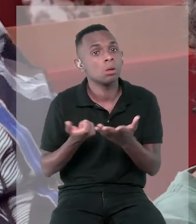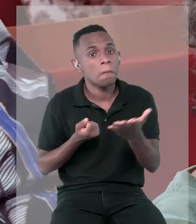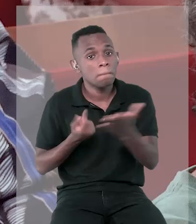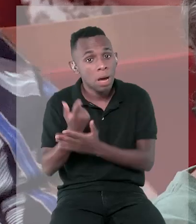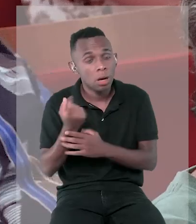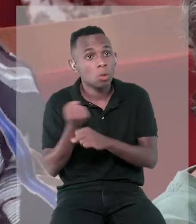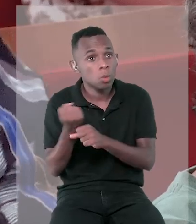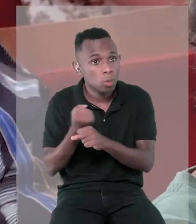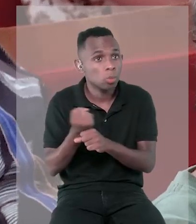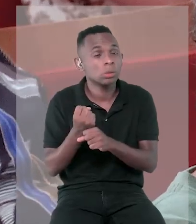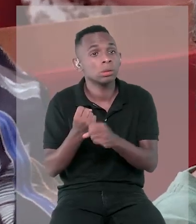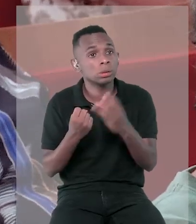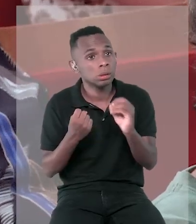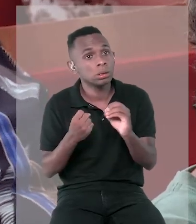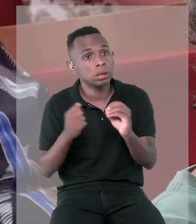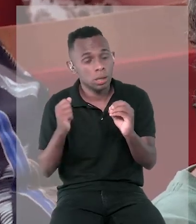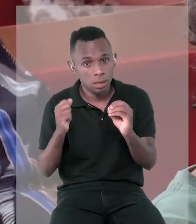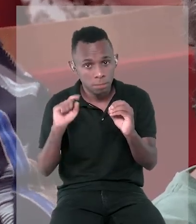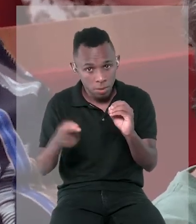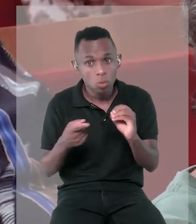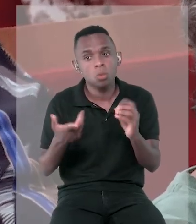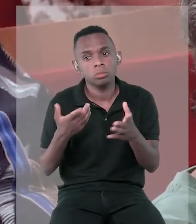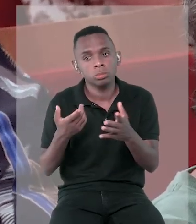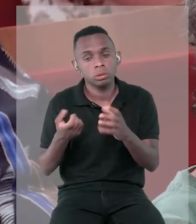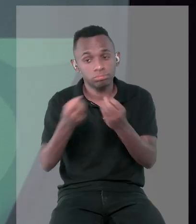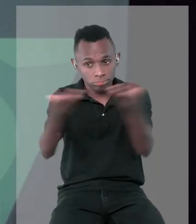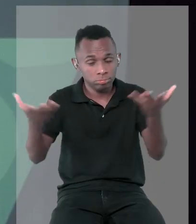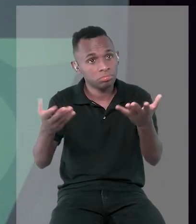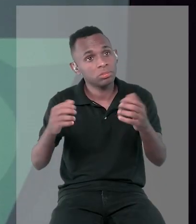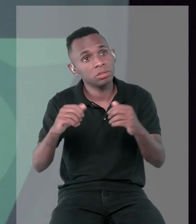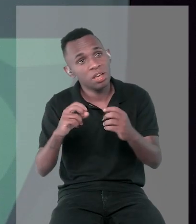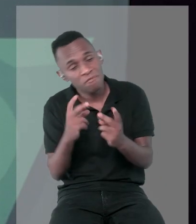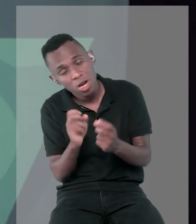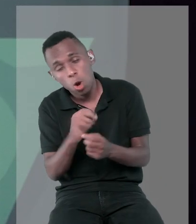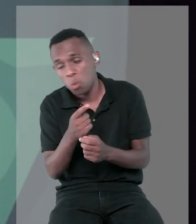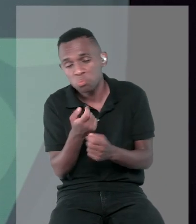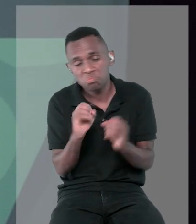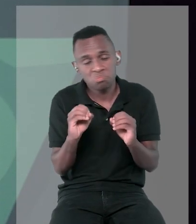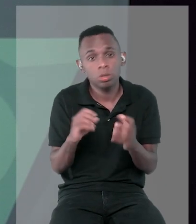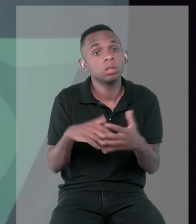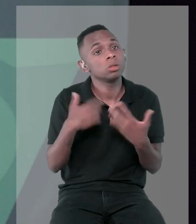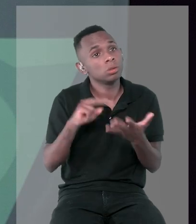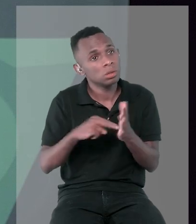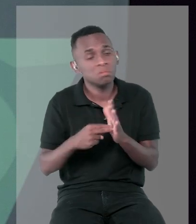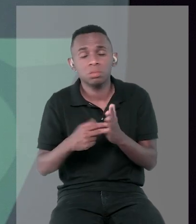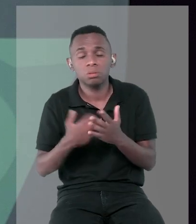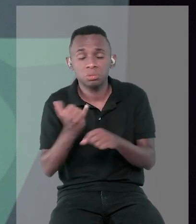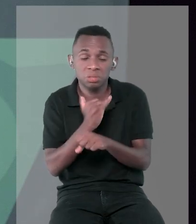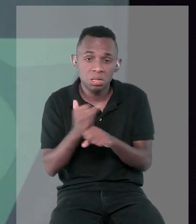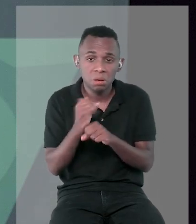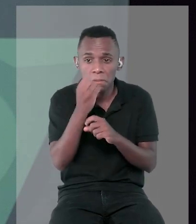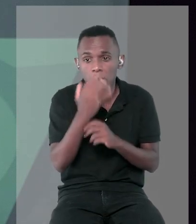Nádia. Dentro de um ano, eles pagavam pelos 30.000, tendo vendido ou não. Então, eles garantiam